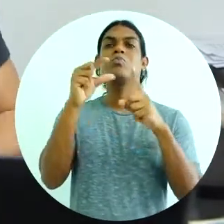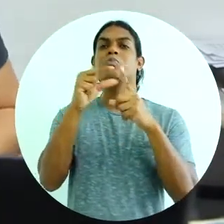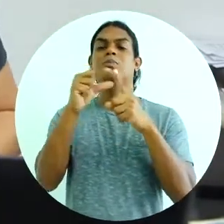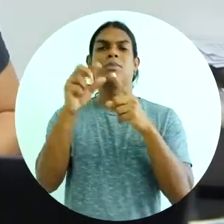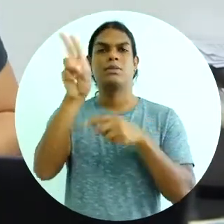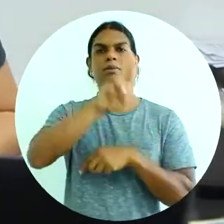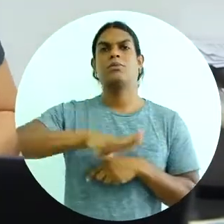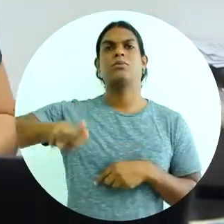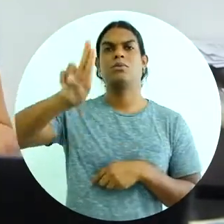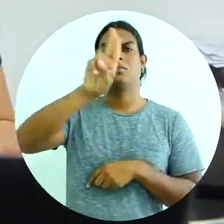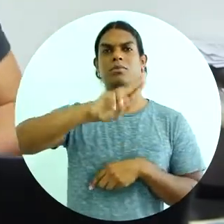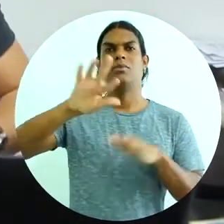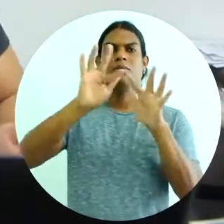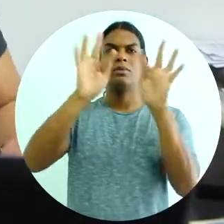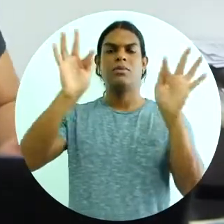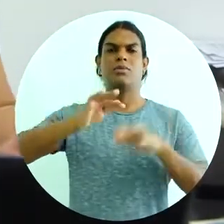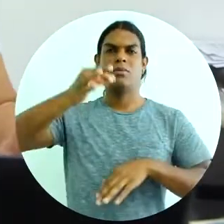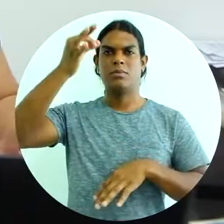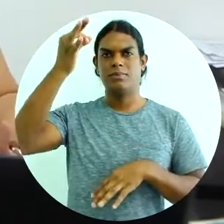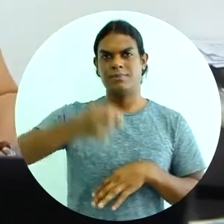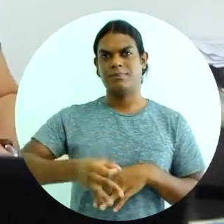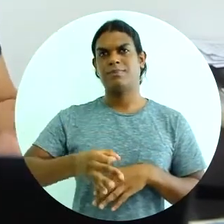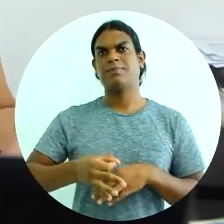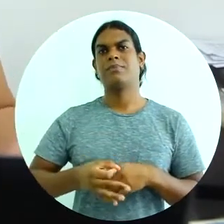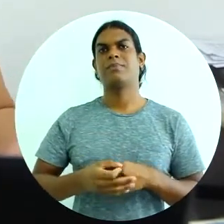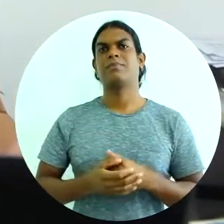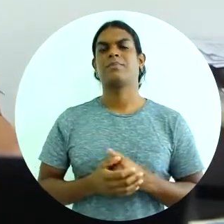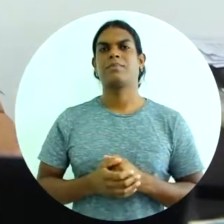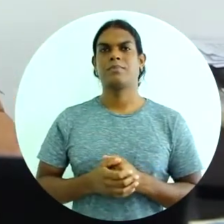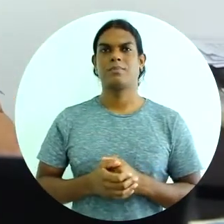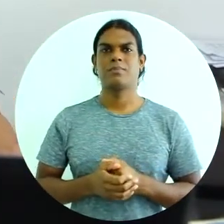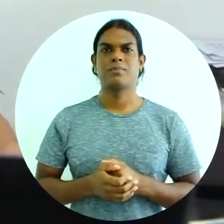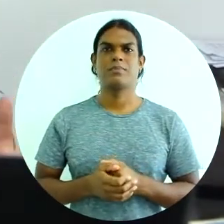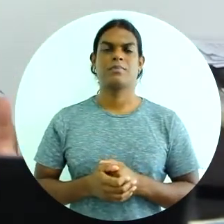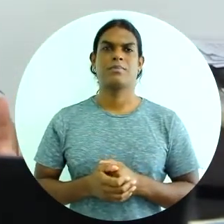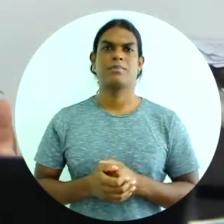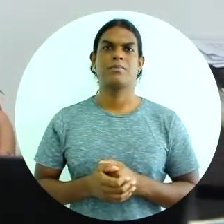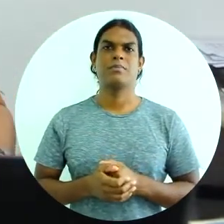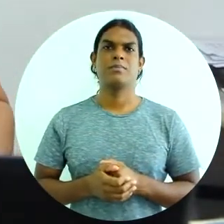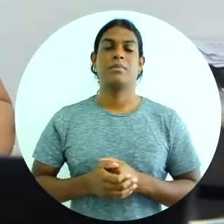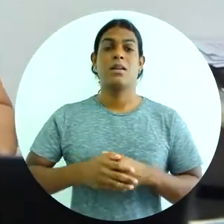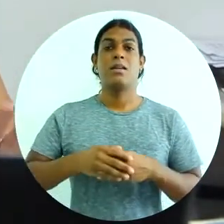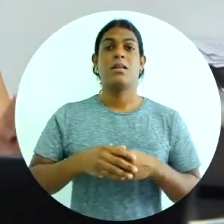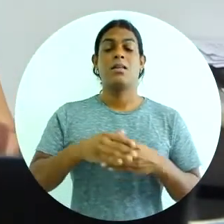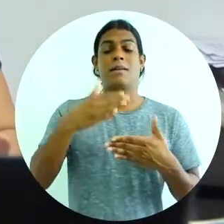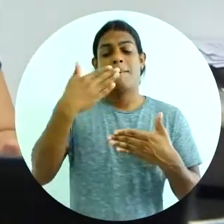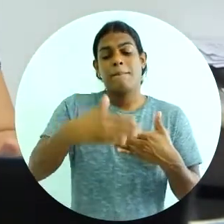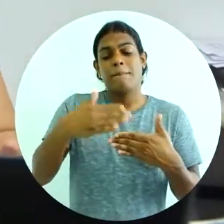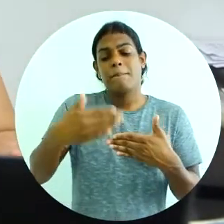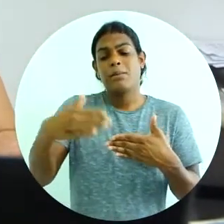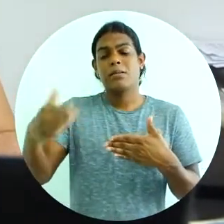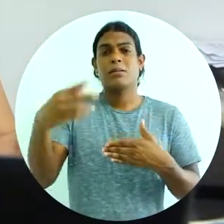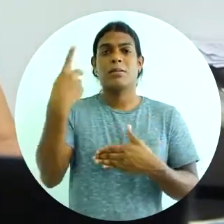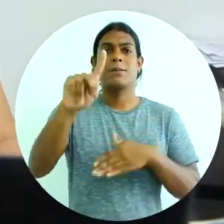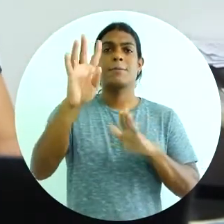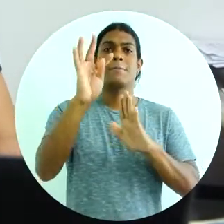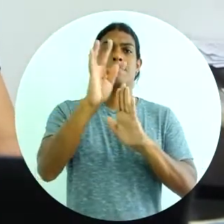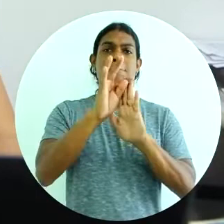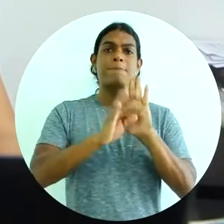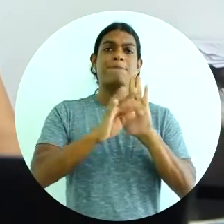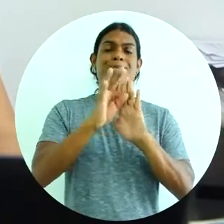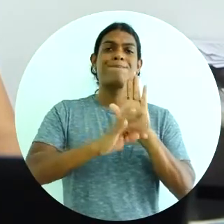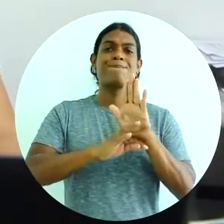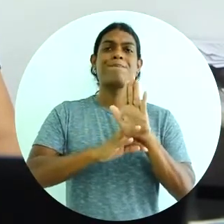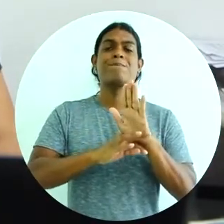sem estruturar as etapas do seu texto, né, onde vai ser colocado cada parte do seu texto, você corre um sério risco de, ao revisar